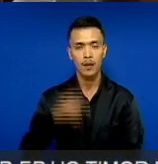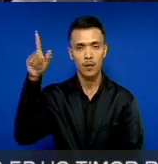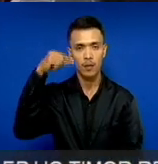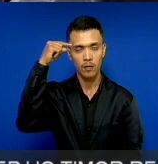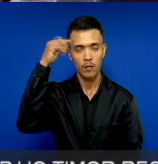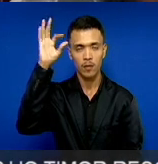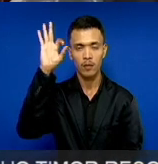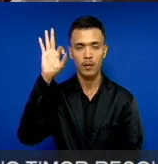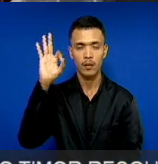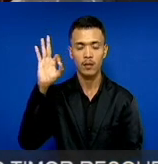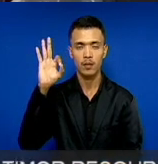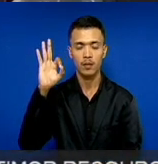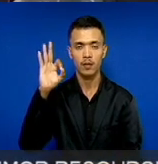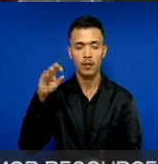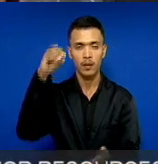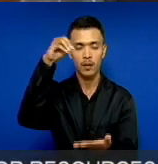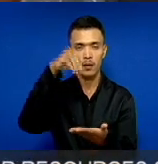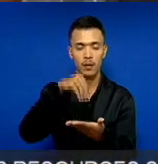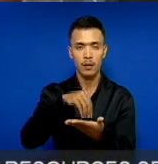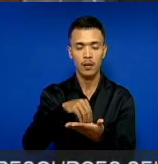nono governo constitucional, tal